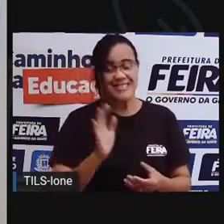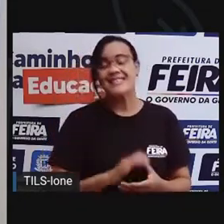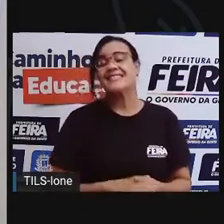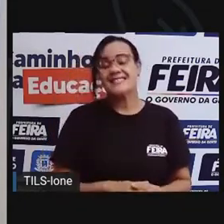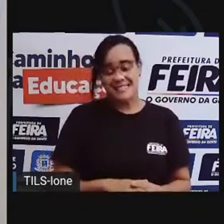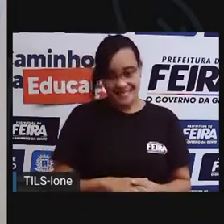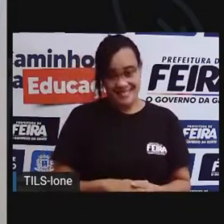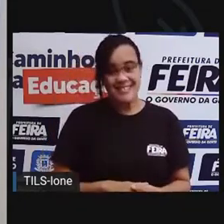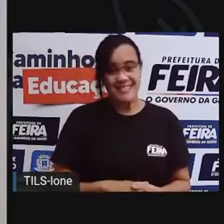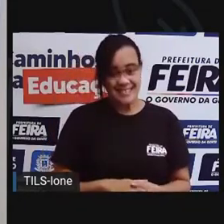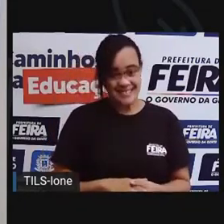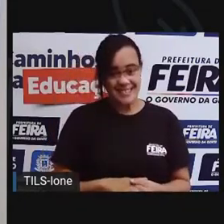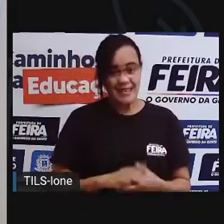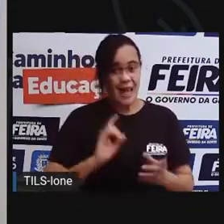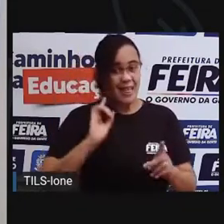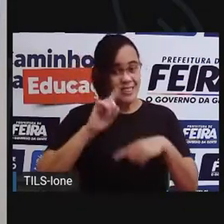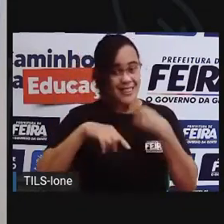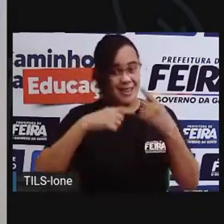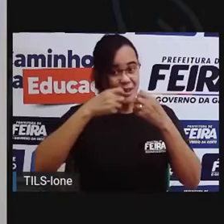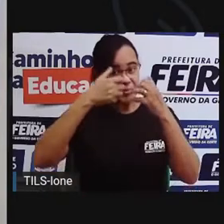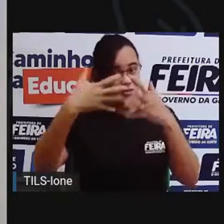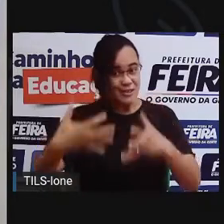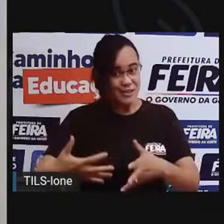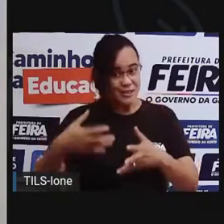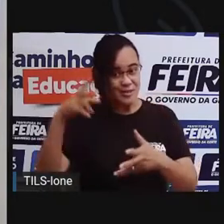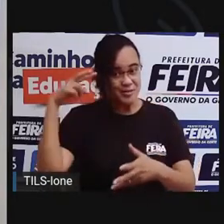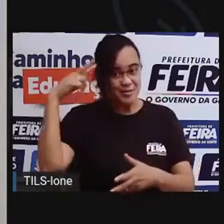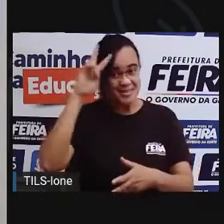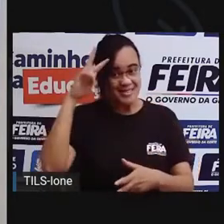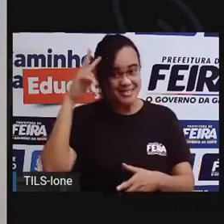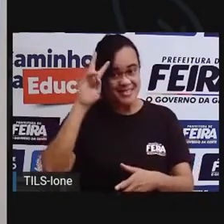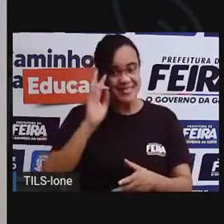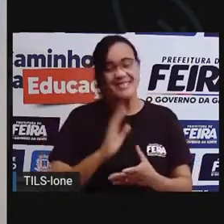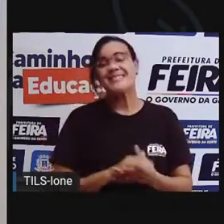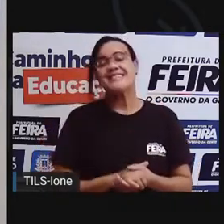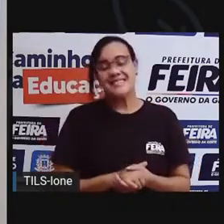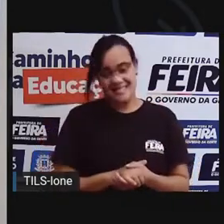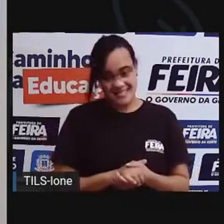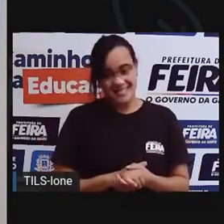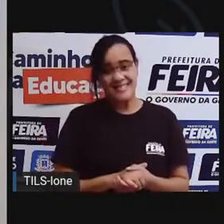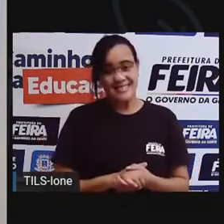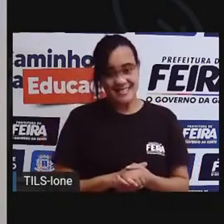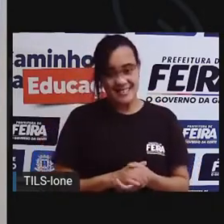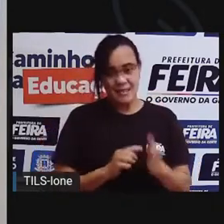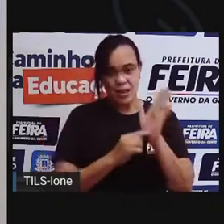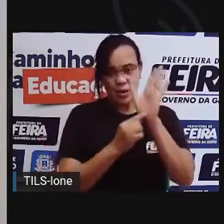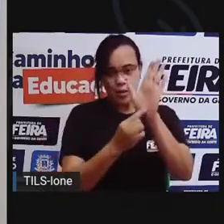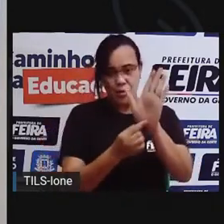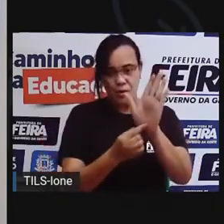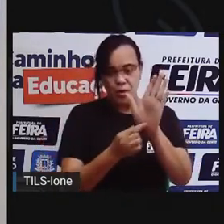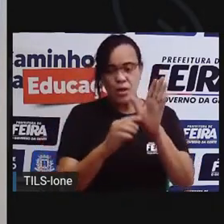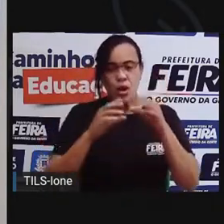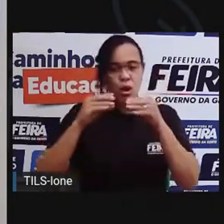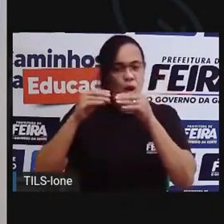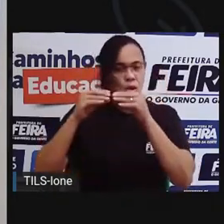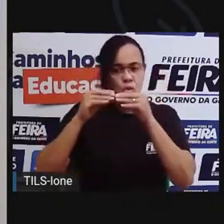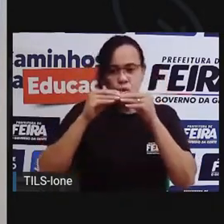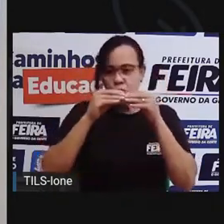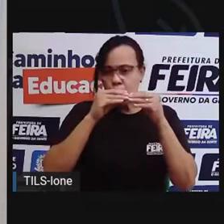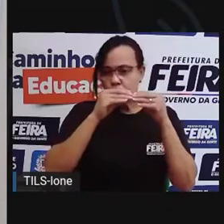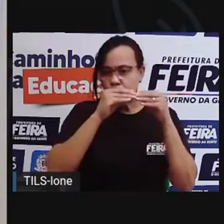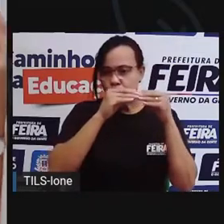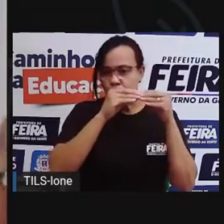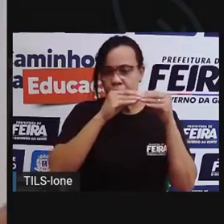Isso. Depois eu conto essa história para vocês, tá bom, meninada? Toca pra gente ver, pra si. E assim eles tocavam e